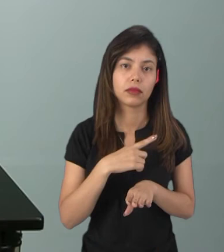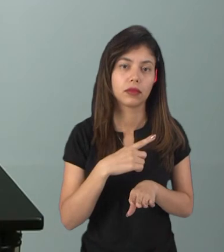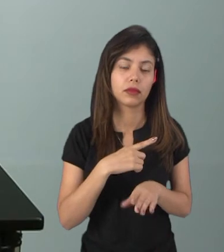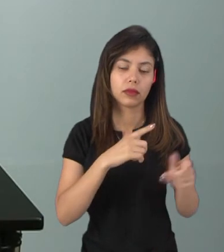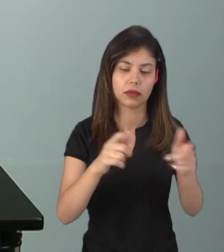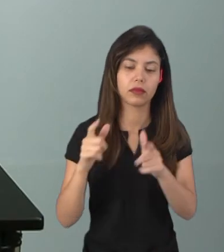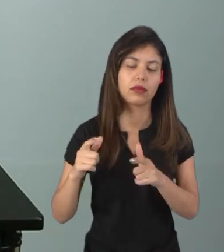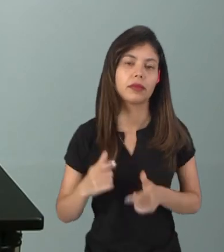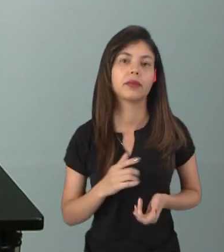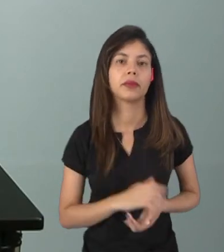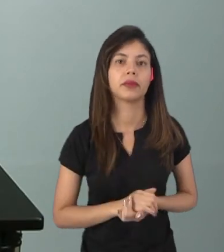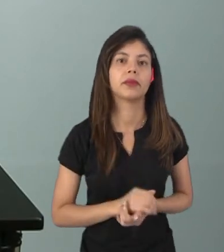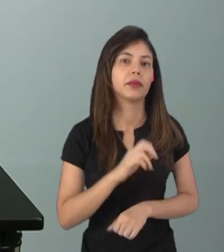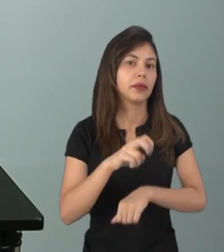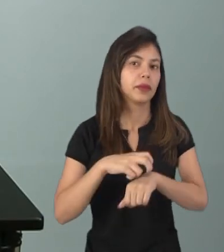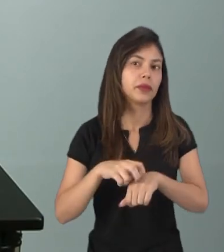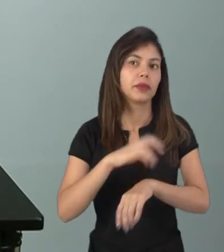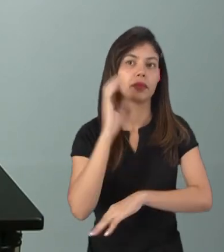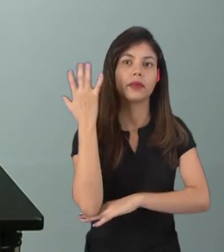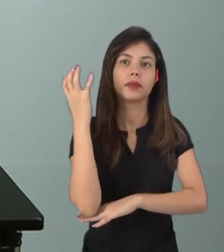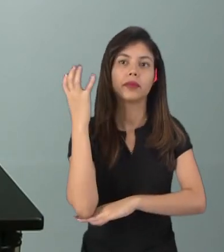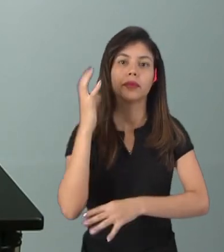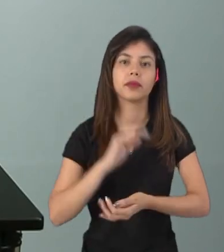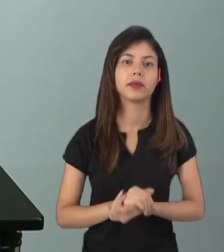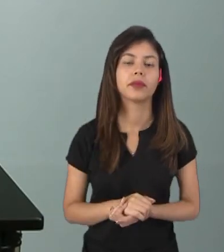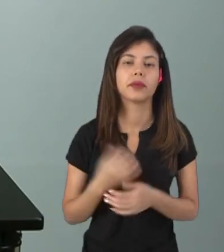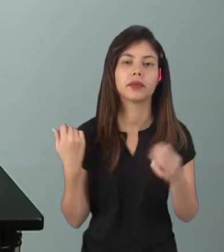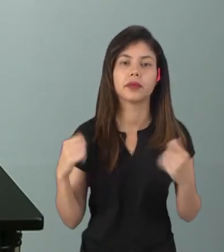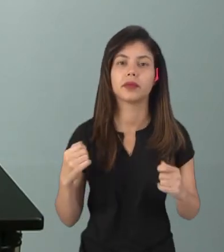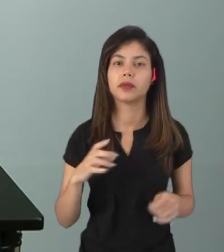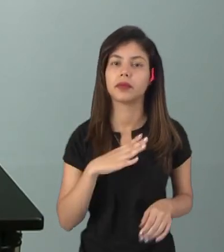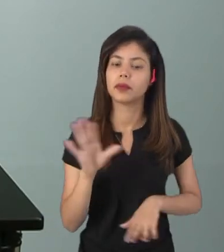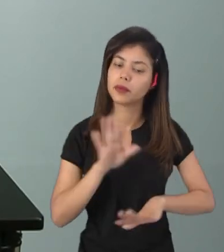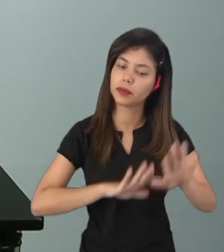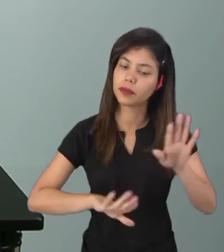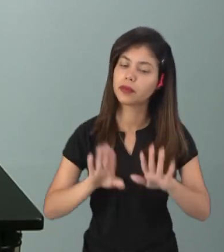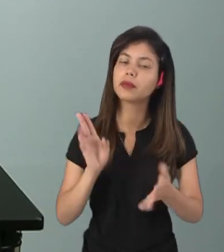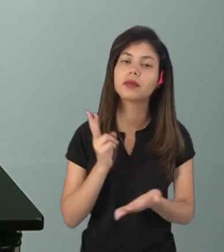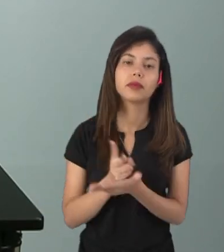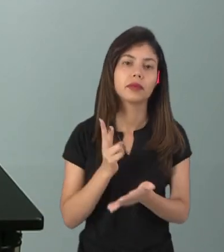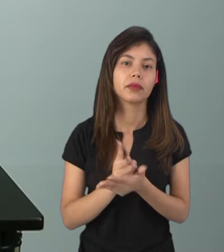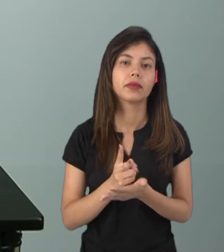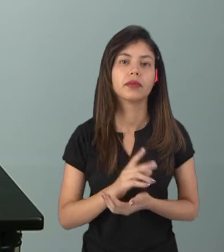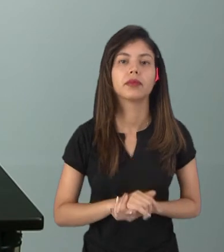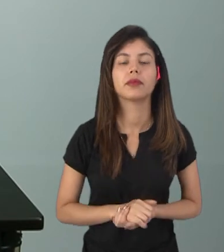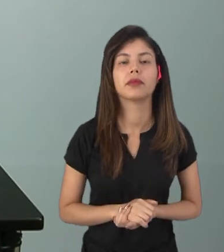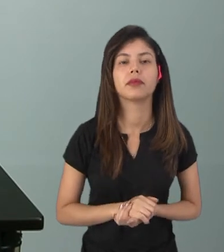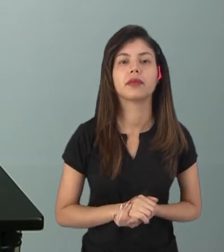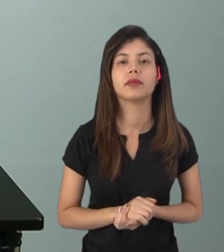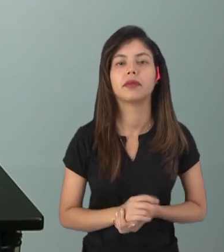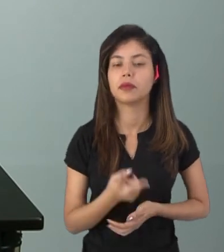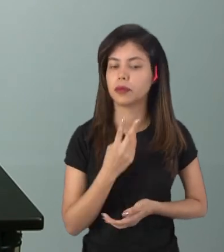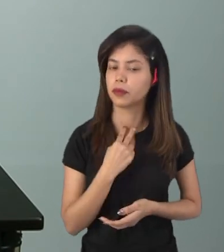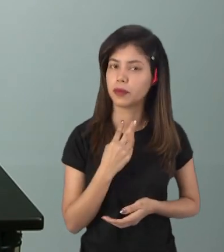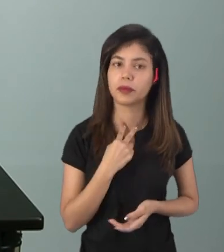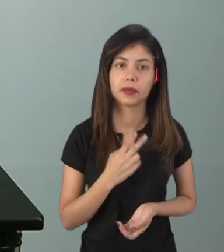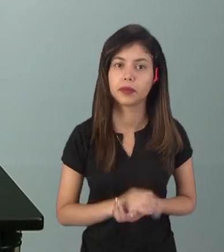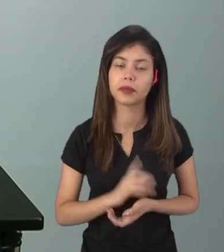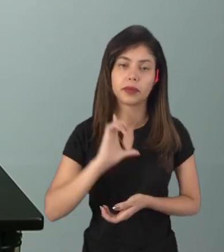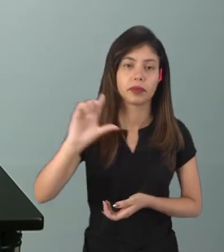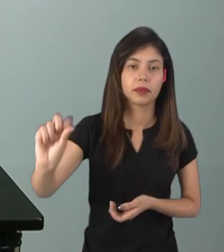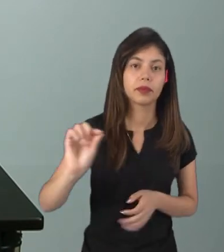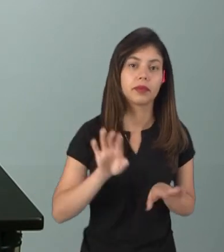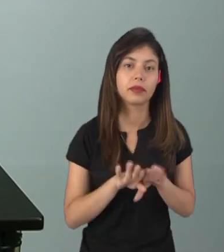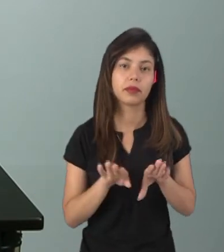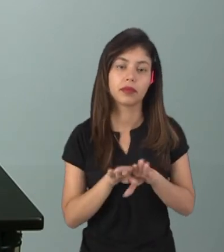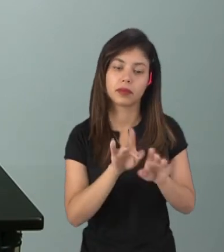espaços, né, de áreas verdes. E para isso tem que ser conservado, certinho? Eu não posso ir num